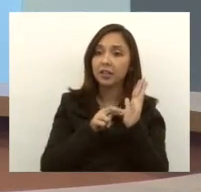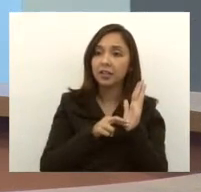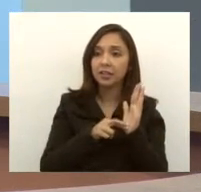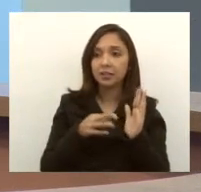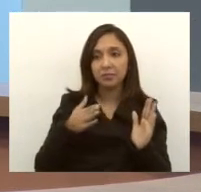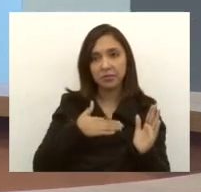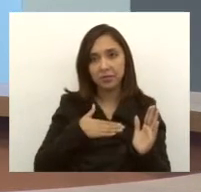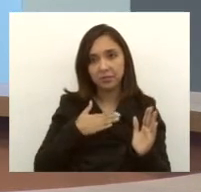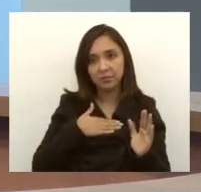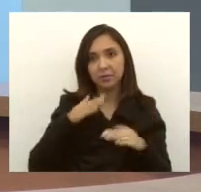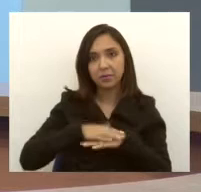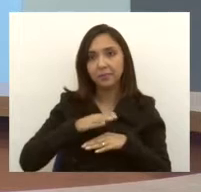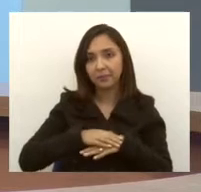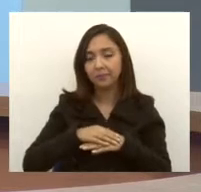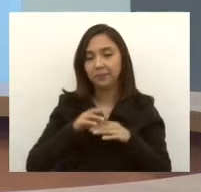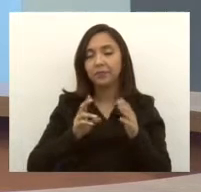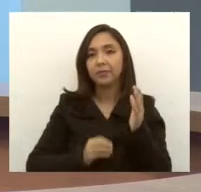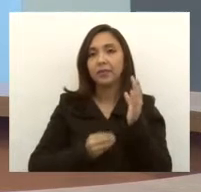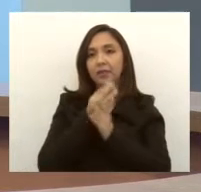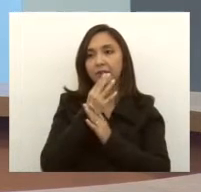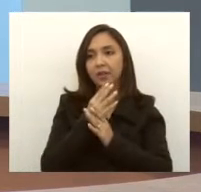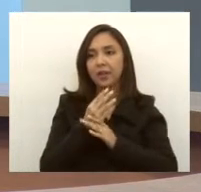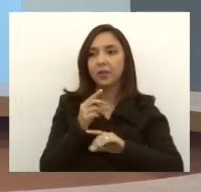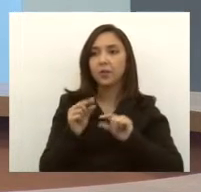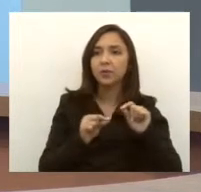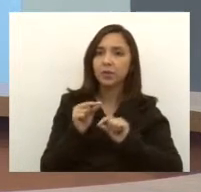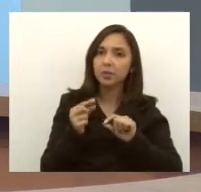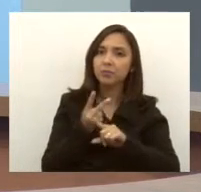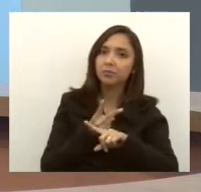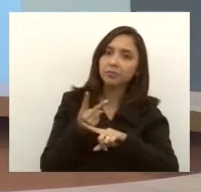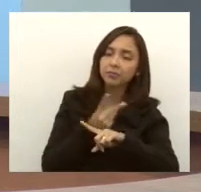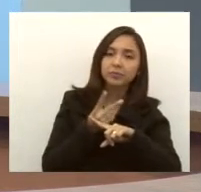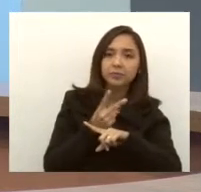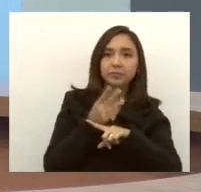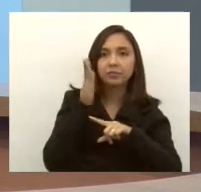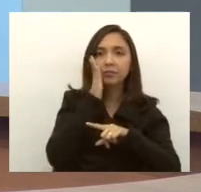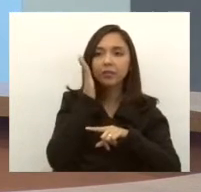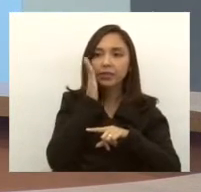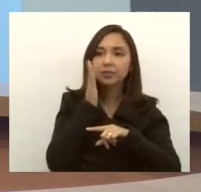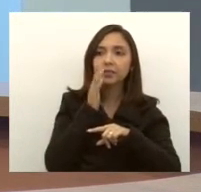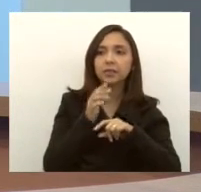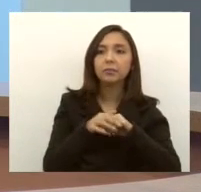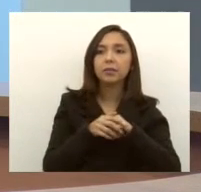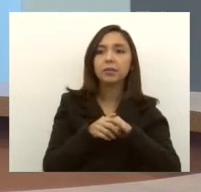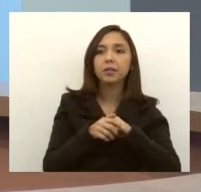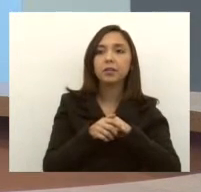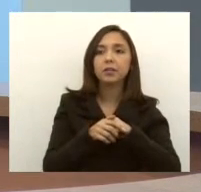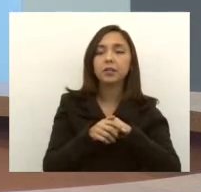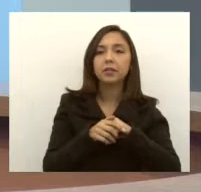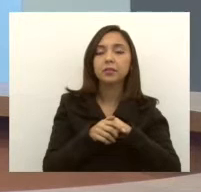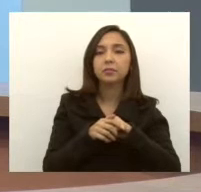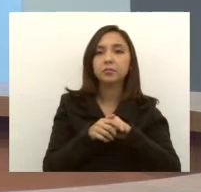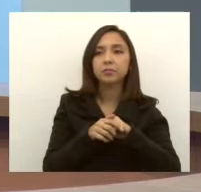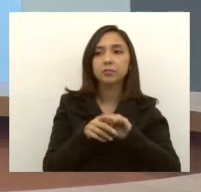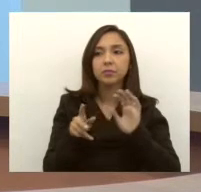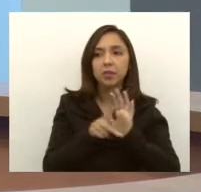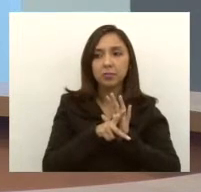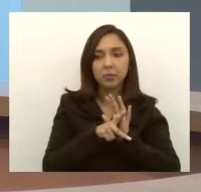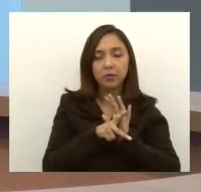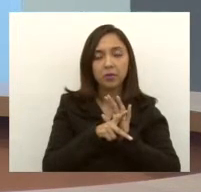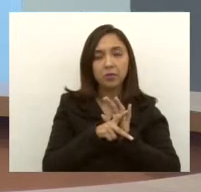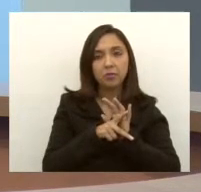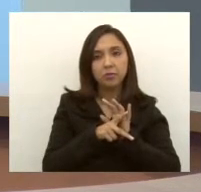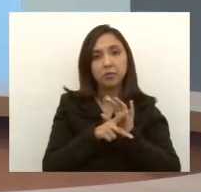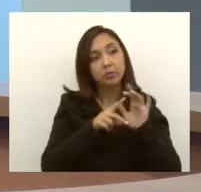minha autoria, né, que procura saber sobre a situação de um